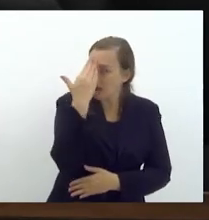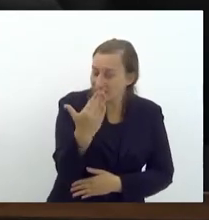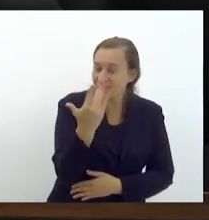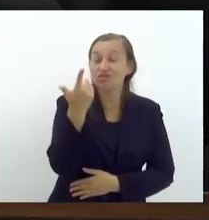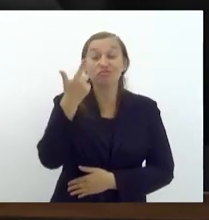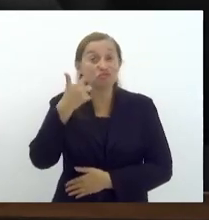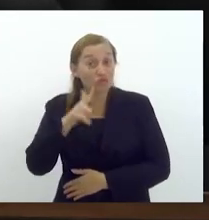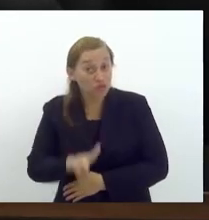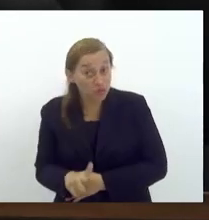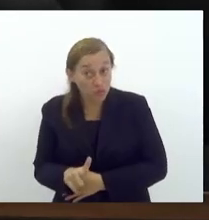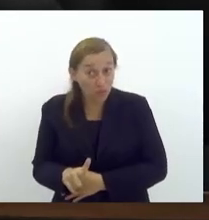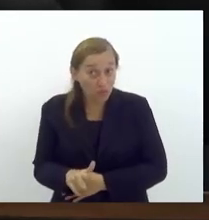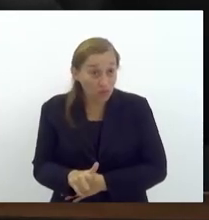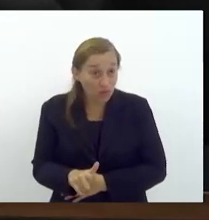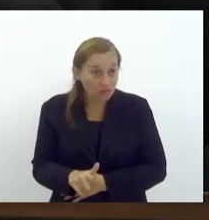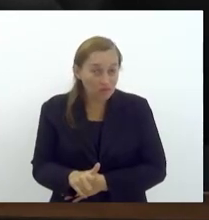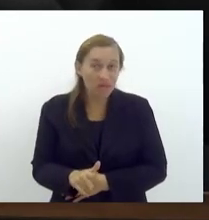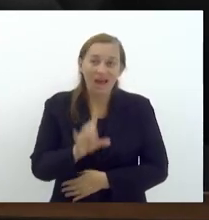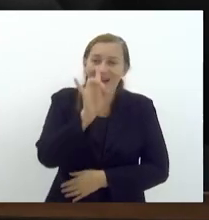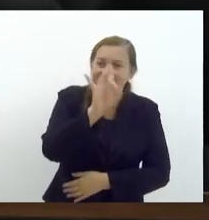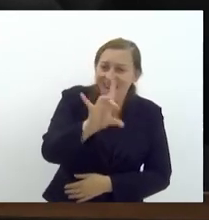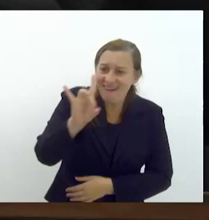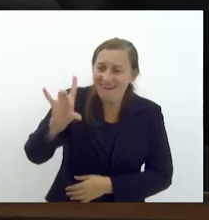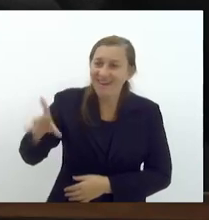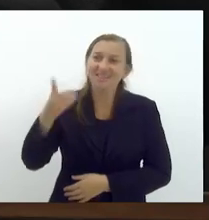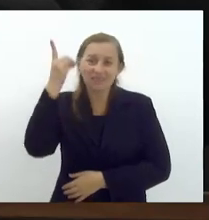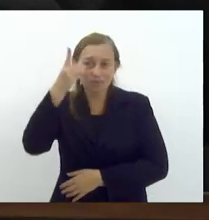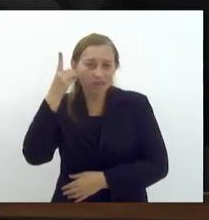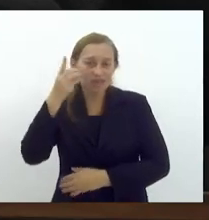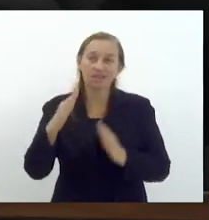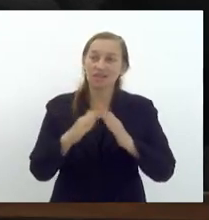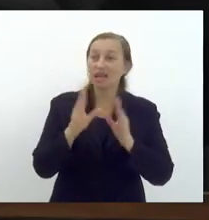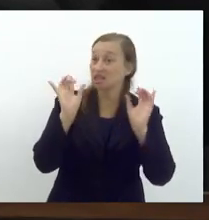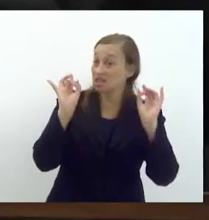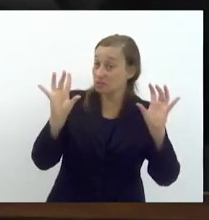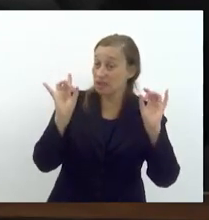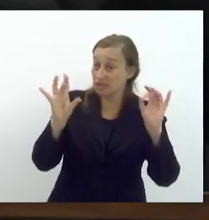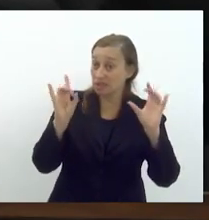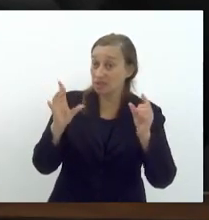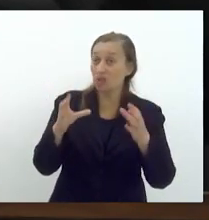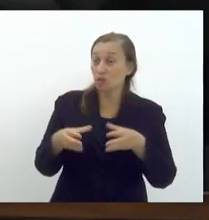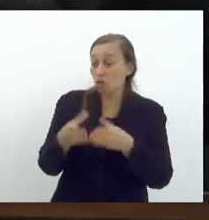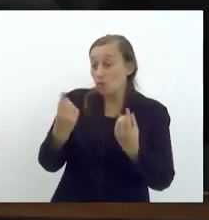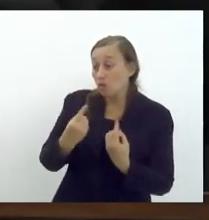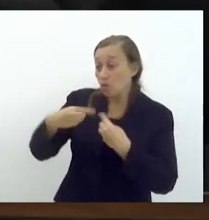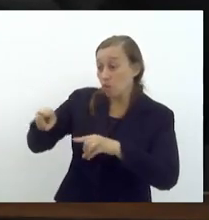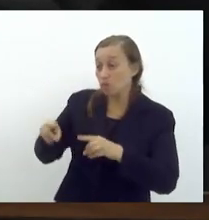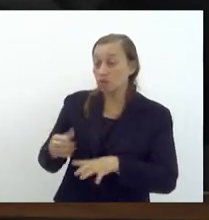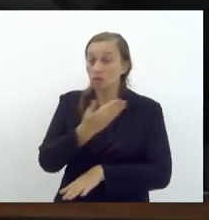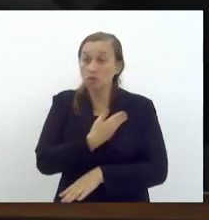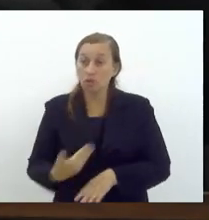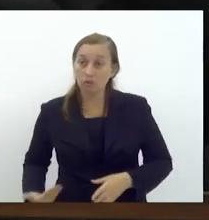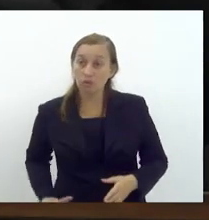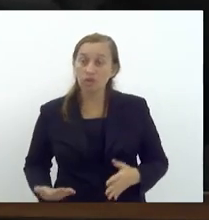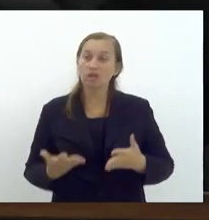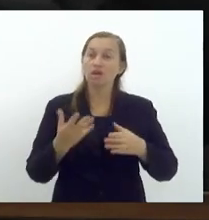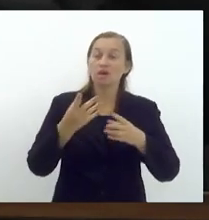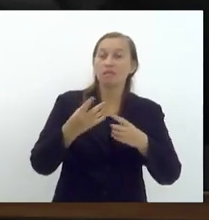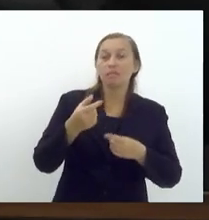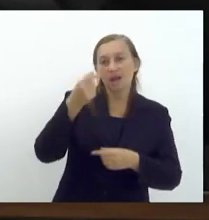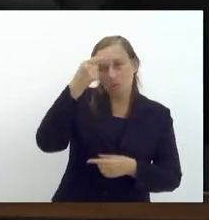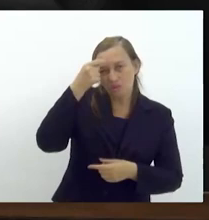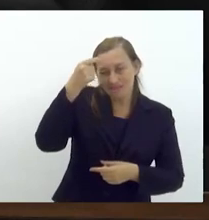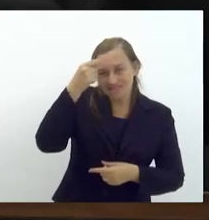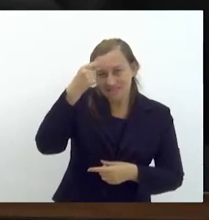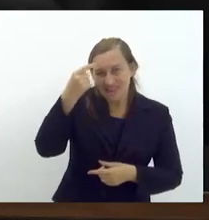mais uma vez a cada Deputado dessa casa em especial da oposição pela cordialidade pela maturidade